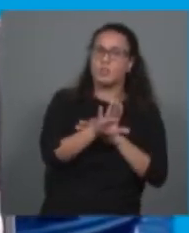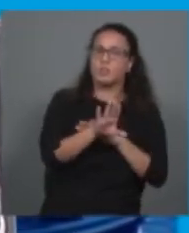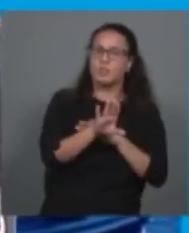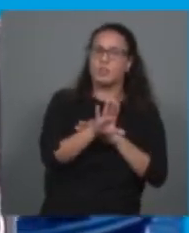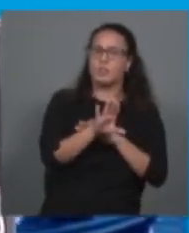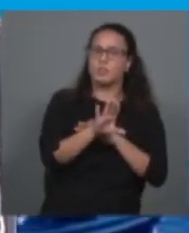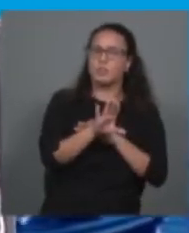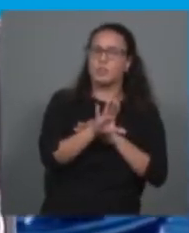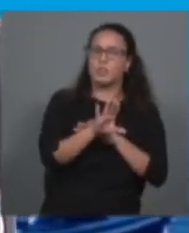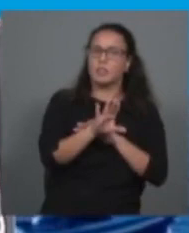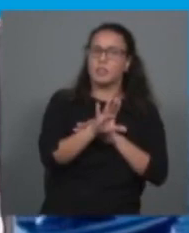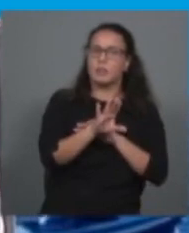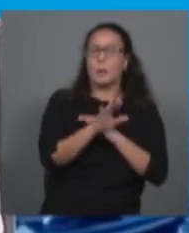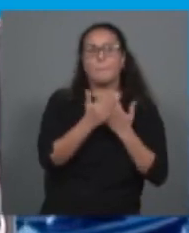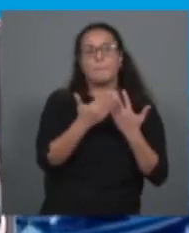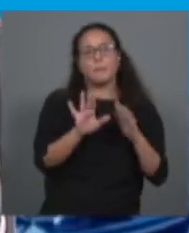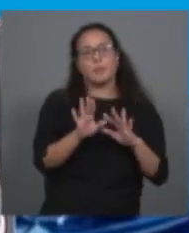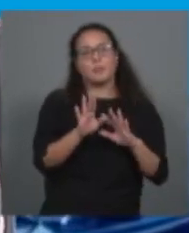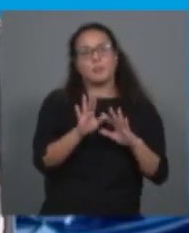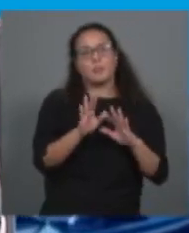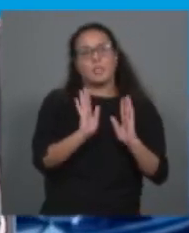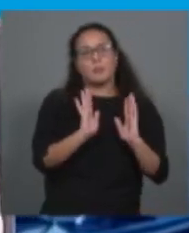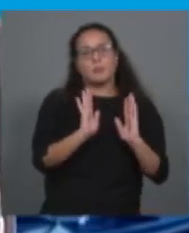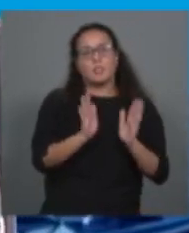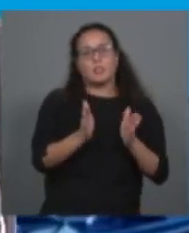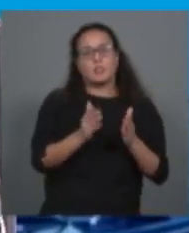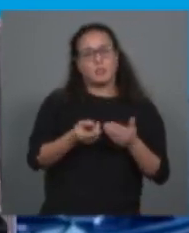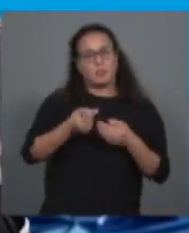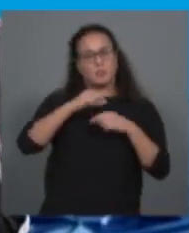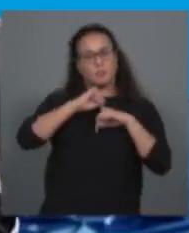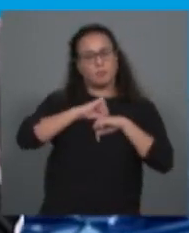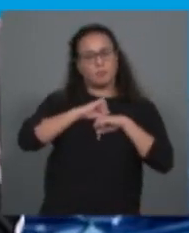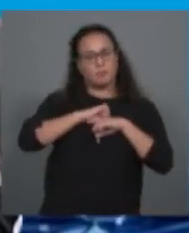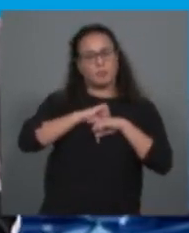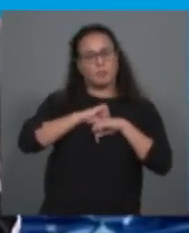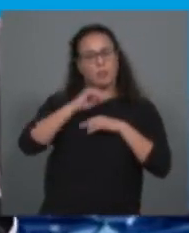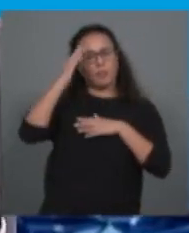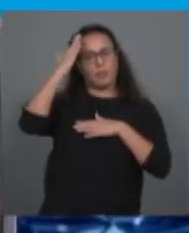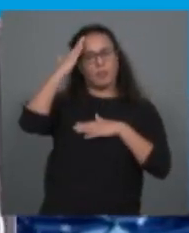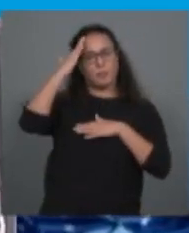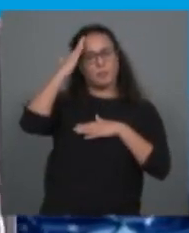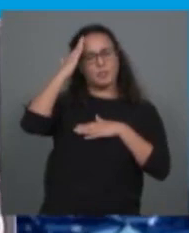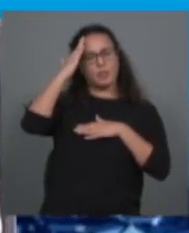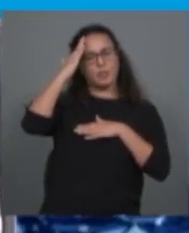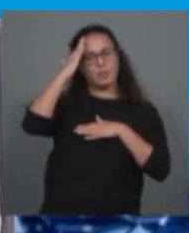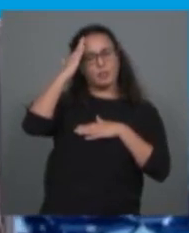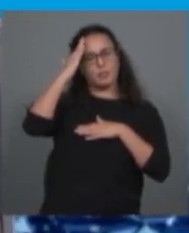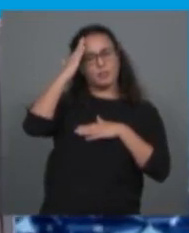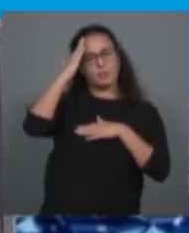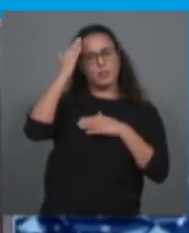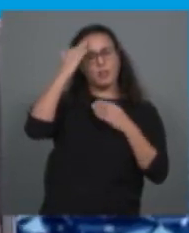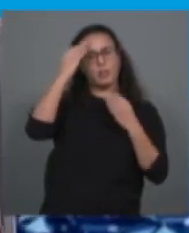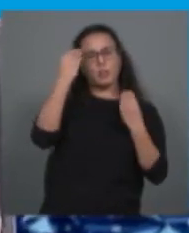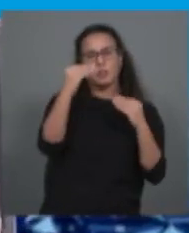também que às vezes despertar em nós a consciência e a tranquilidade, que daí tem que vir, que a educação não